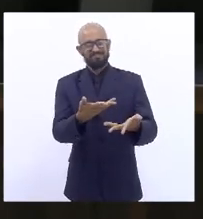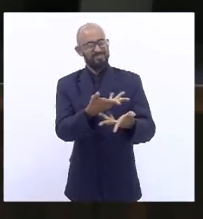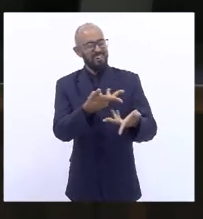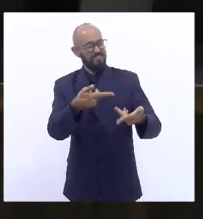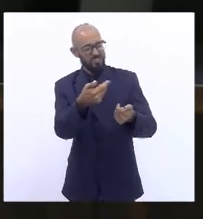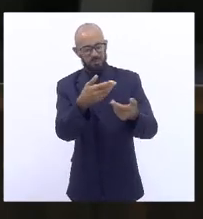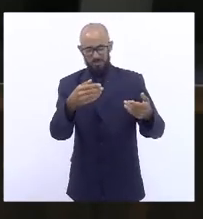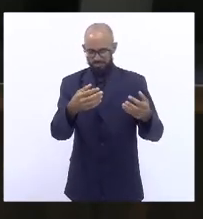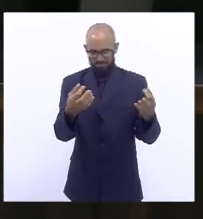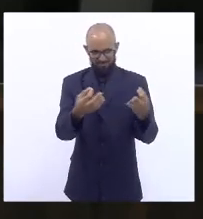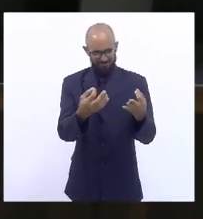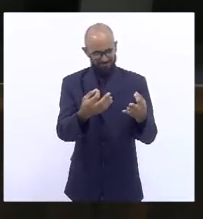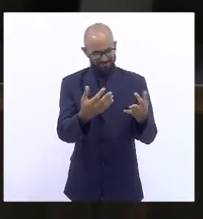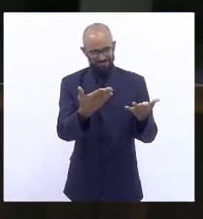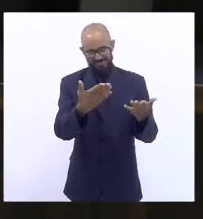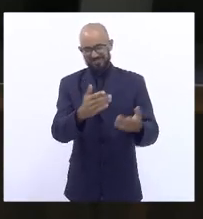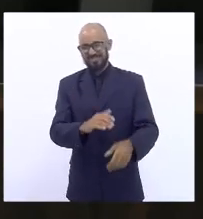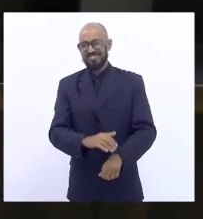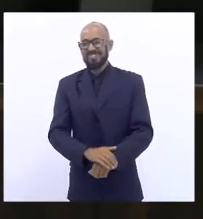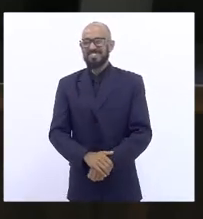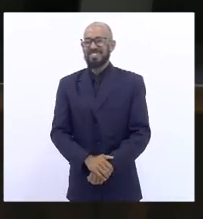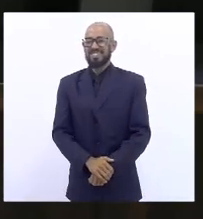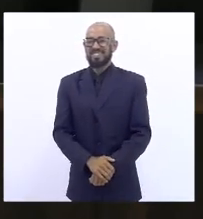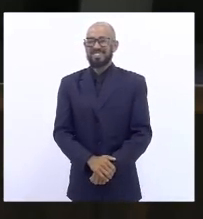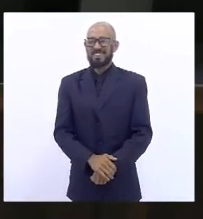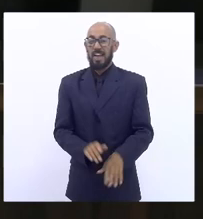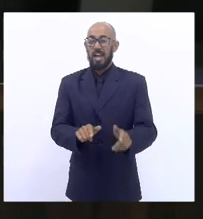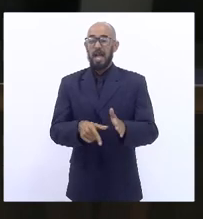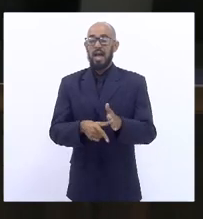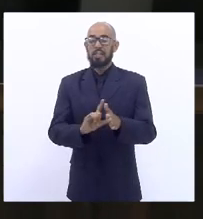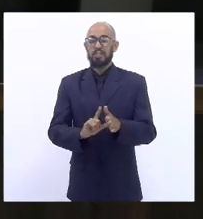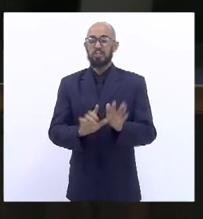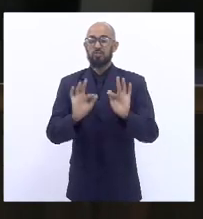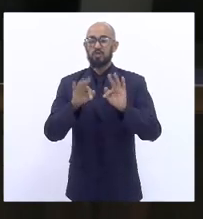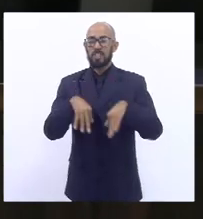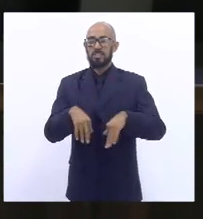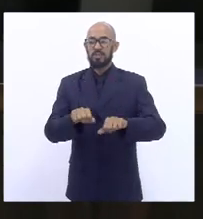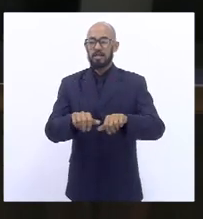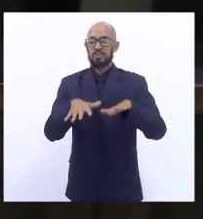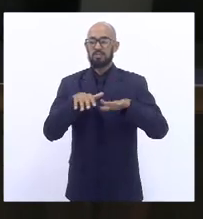impressionante, sensacional. Eu quero, antes de encerrar essa solenidade,